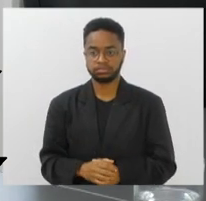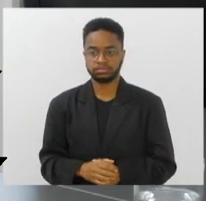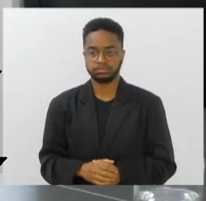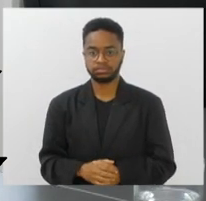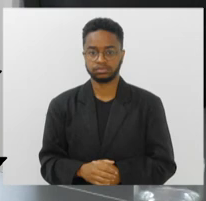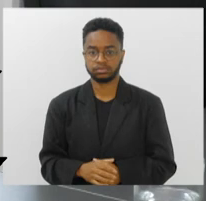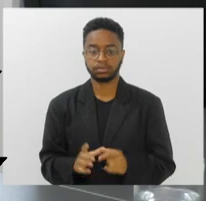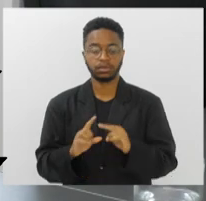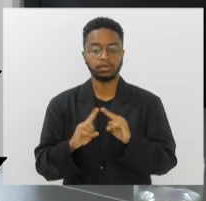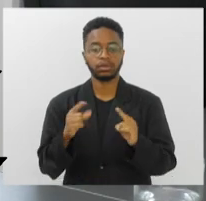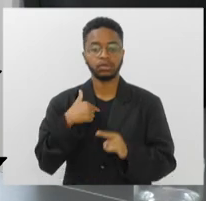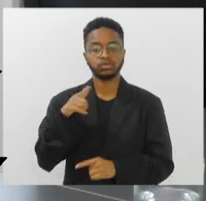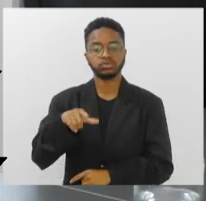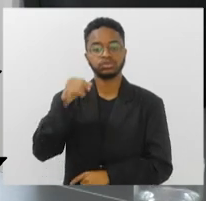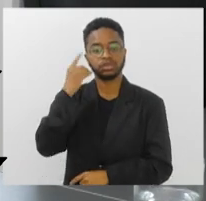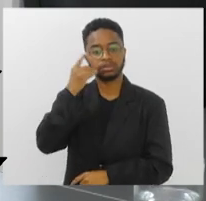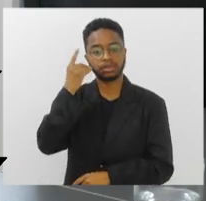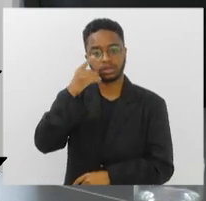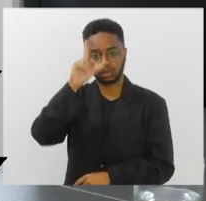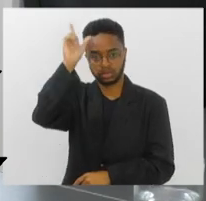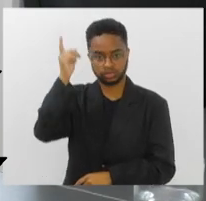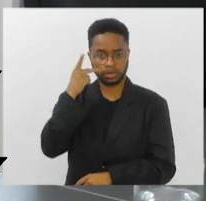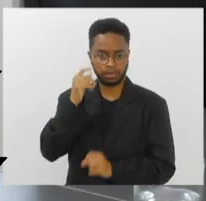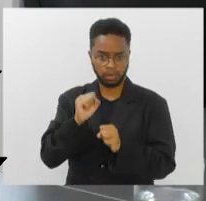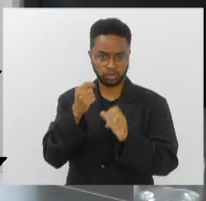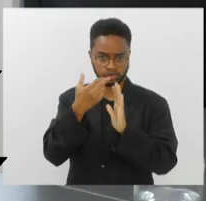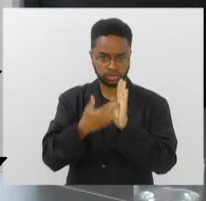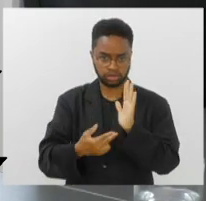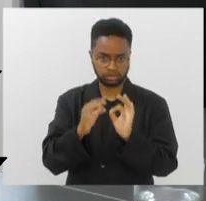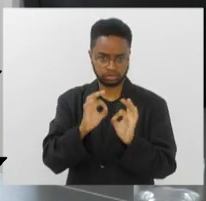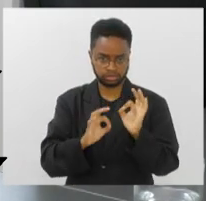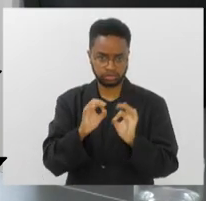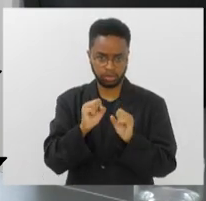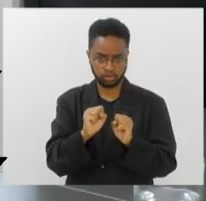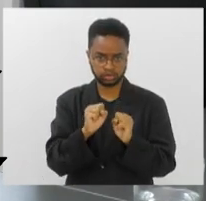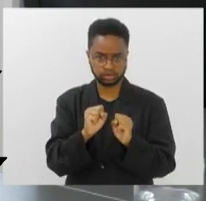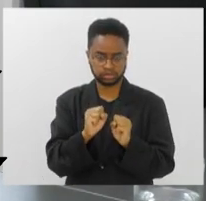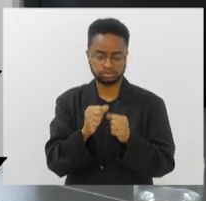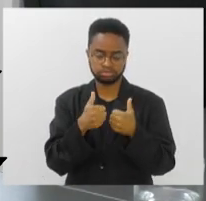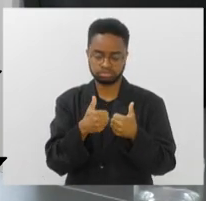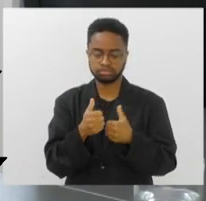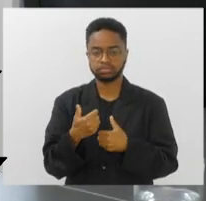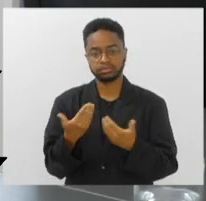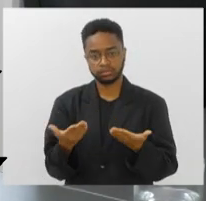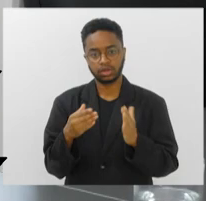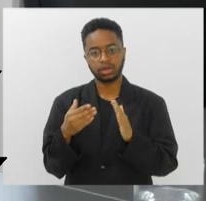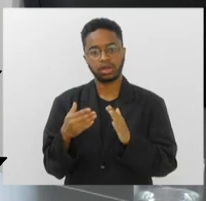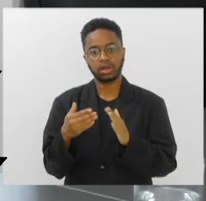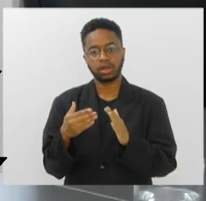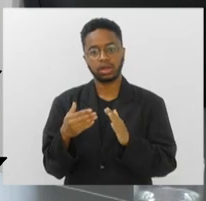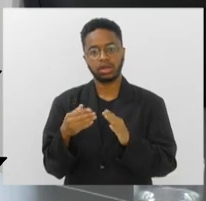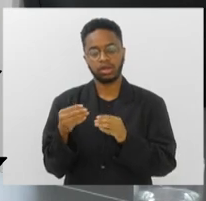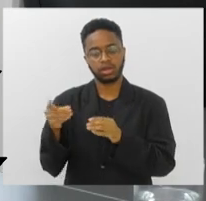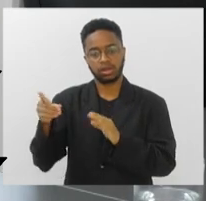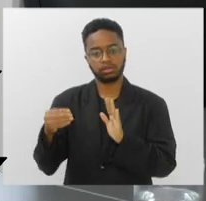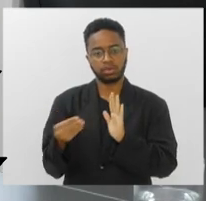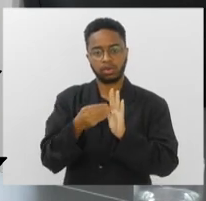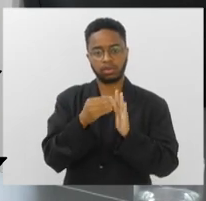vou designar o deputado Luiz Paulo, pode ser o relator, deputado Luiz Paulo? Designar o deputado Luiz Paulo, relator da